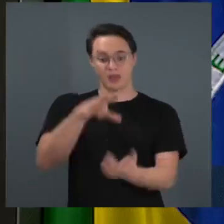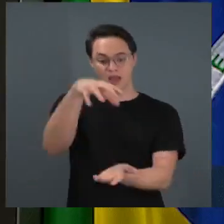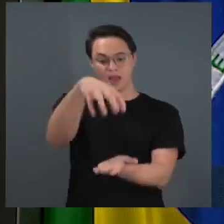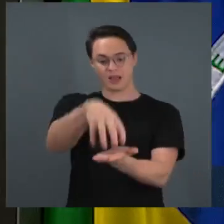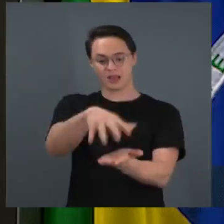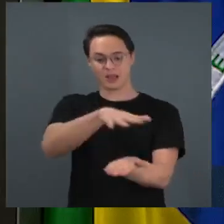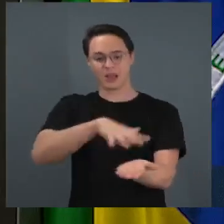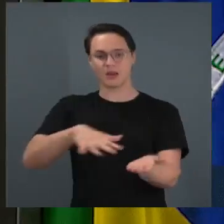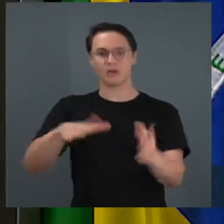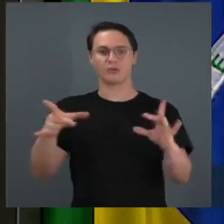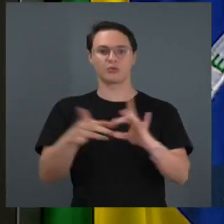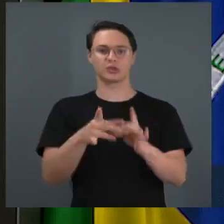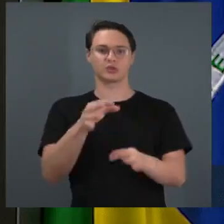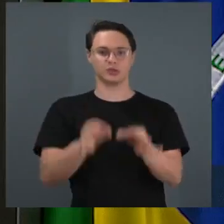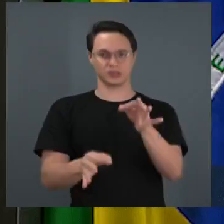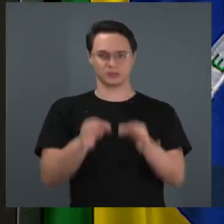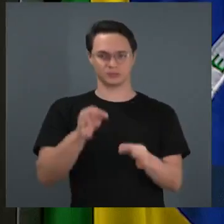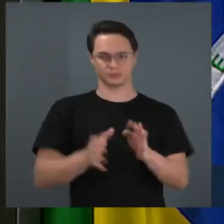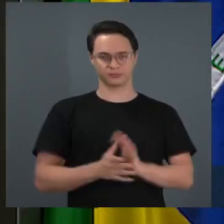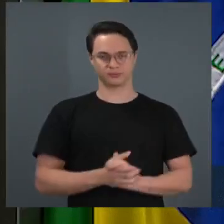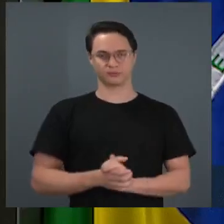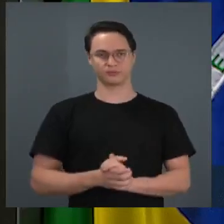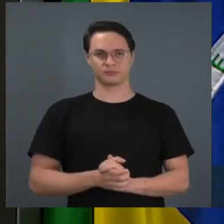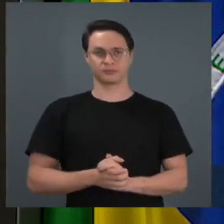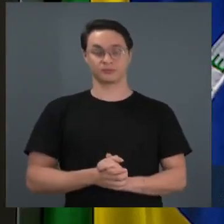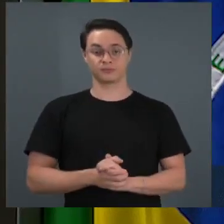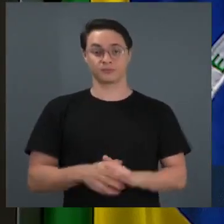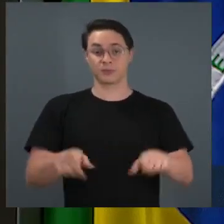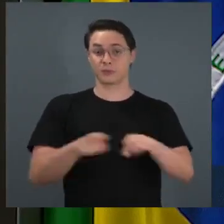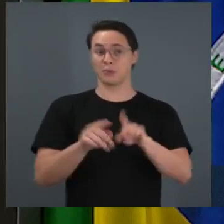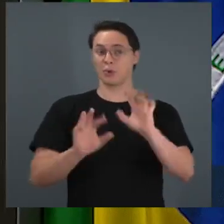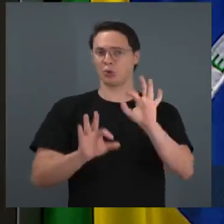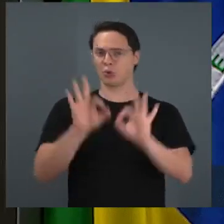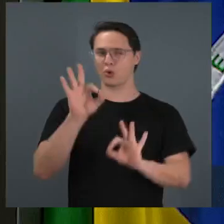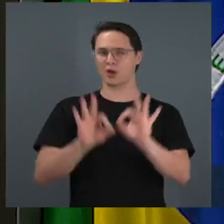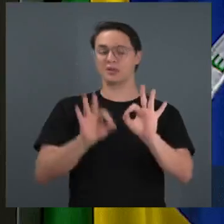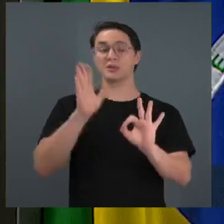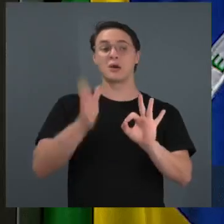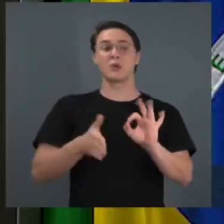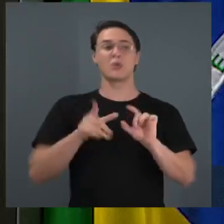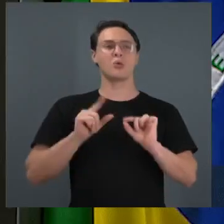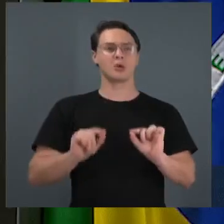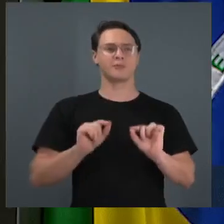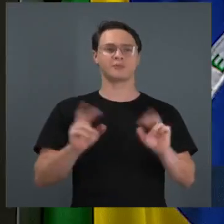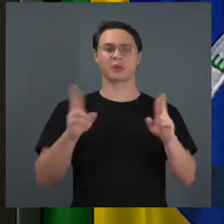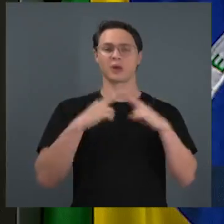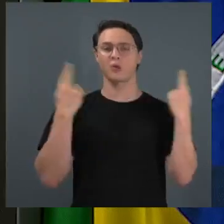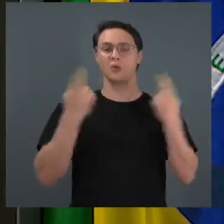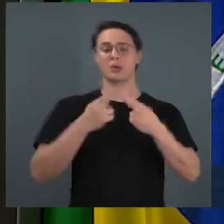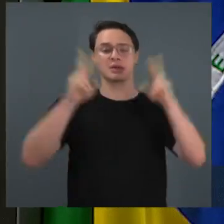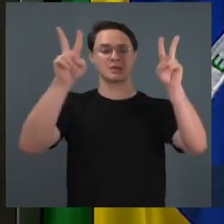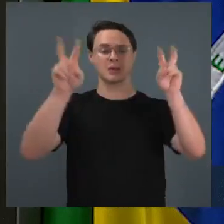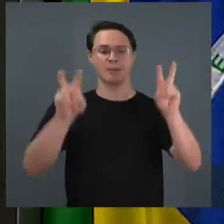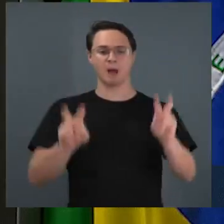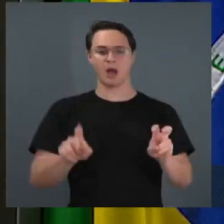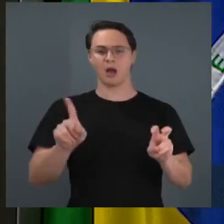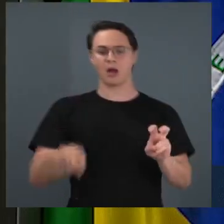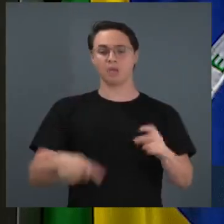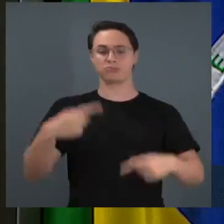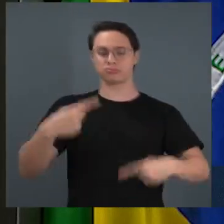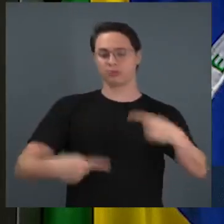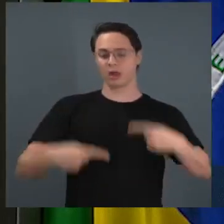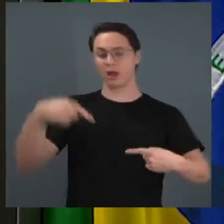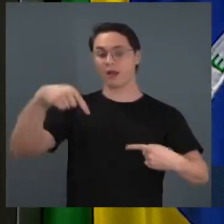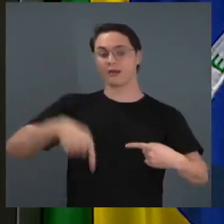e especialistas no meio jurídico. Também estamos preparando já uma sessão temática de debate aqui nesse